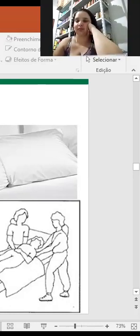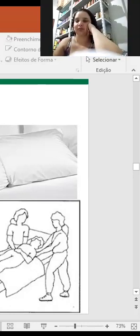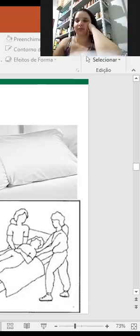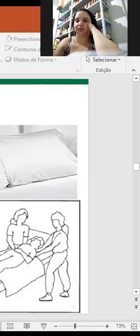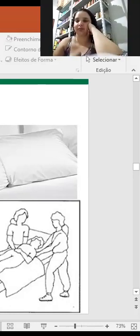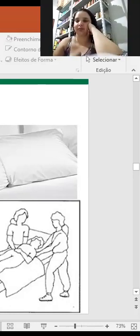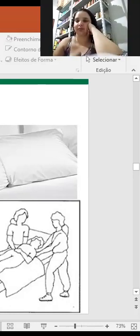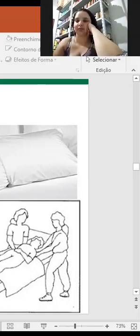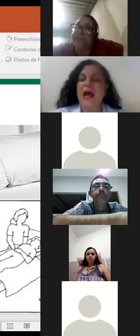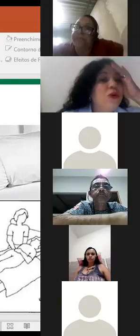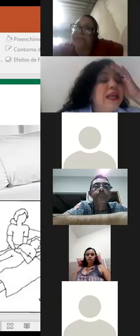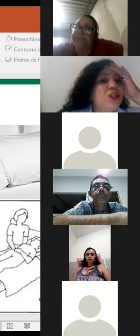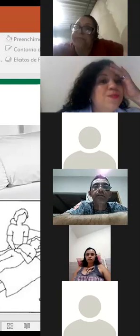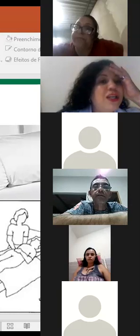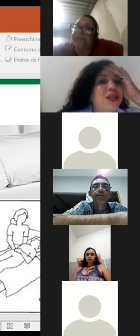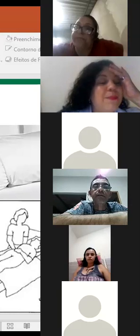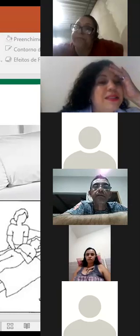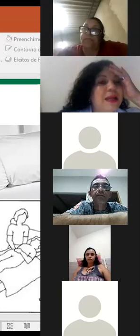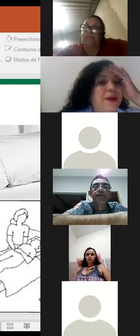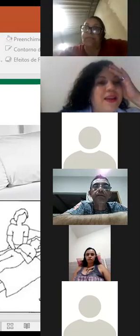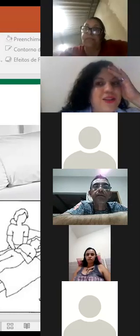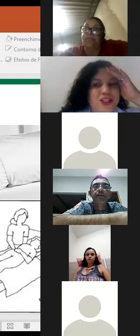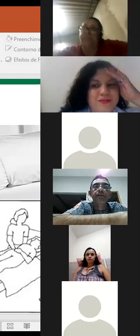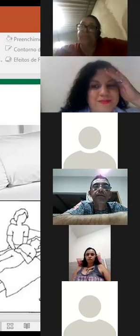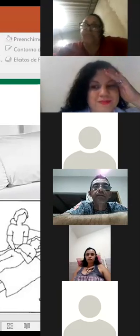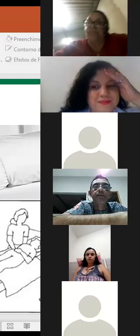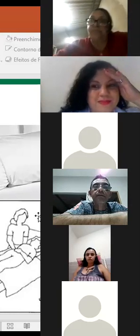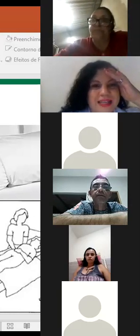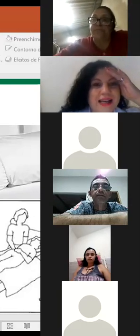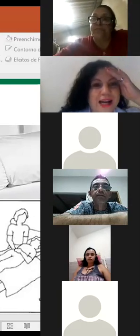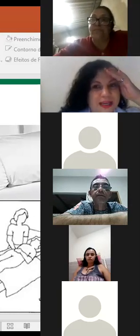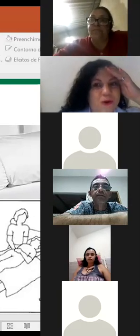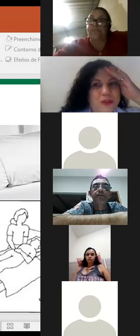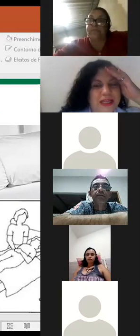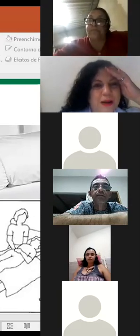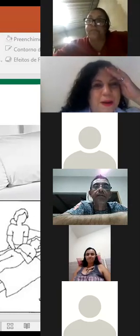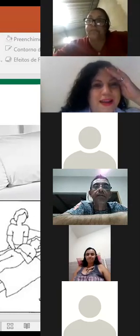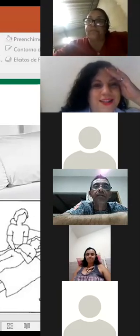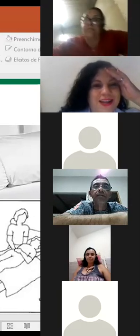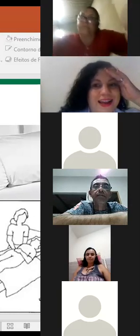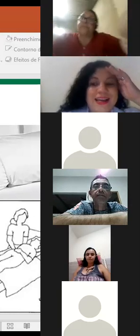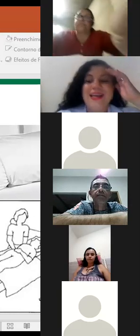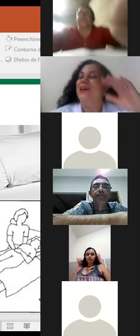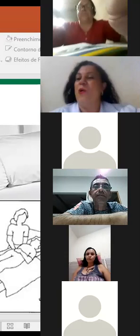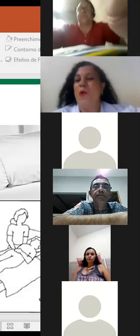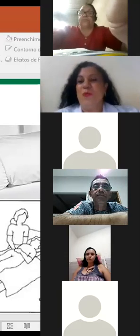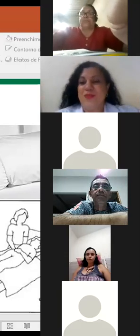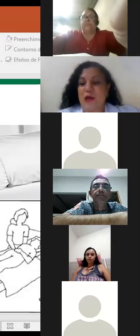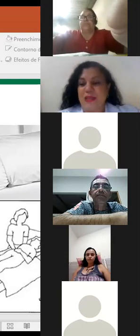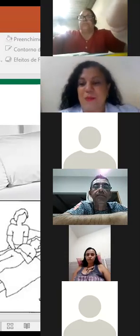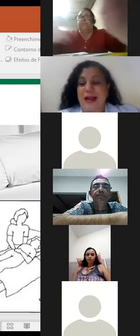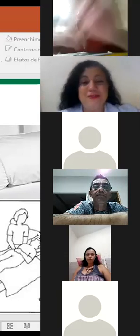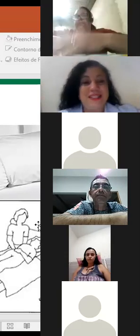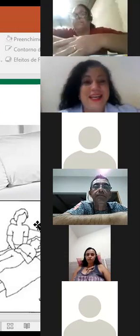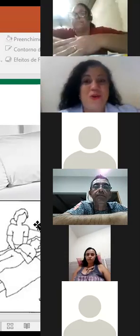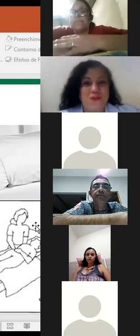tudo. E aí, o cliente bate a cabeça na parede. Tem cama que é encostada na parede, né? Ou não